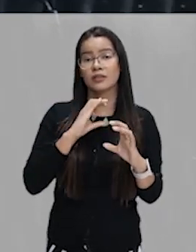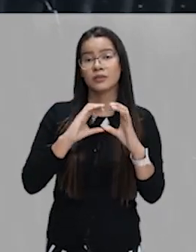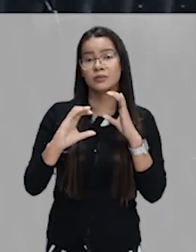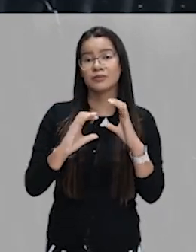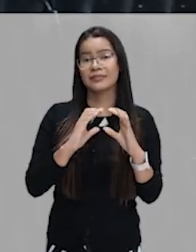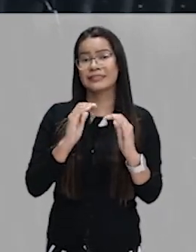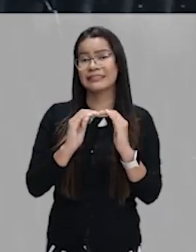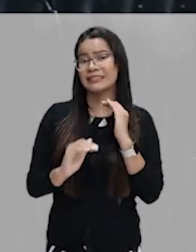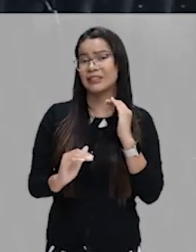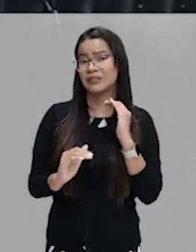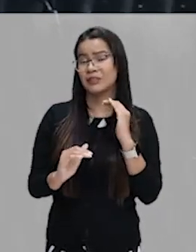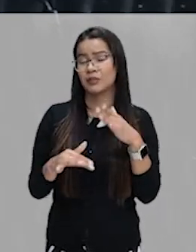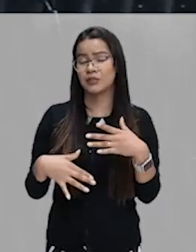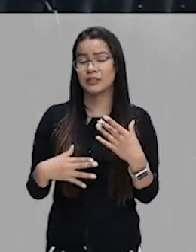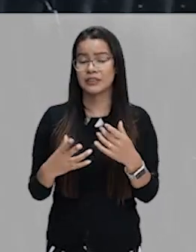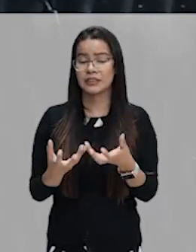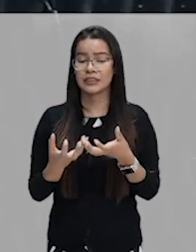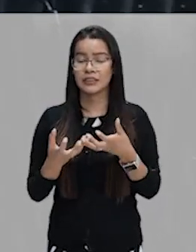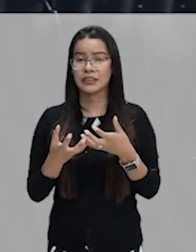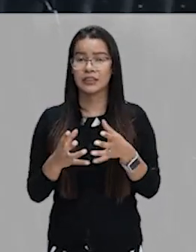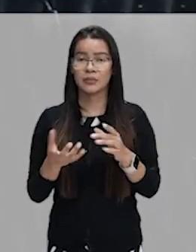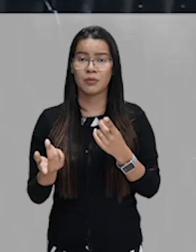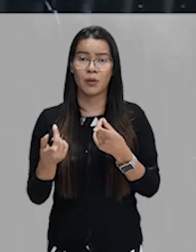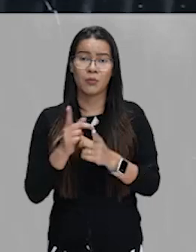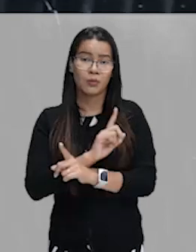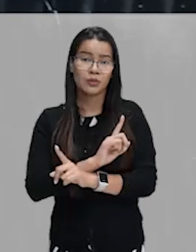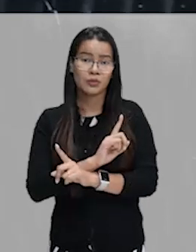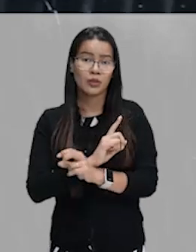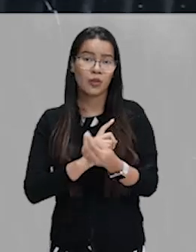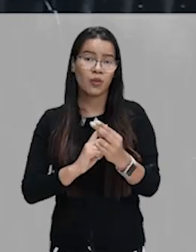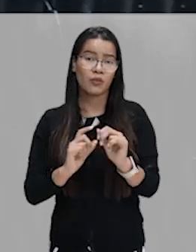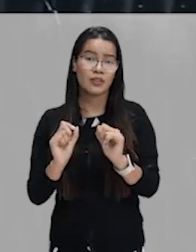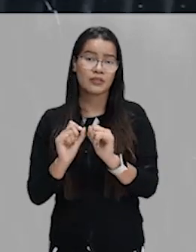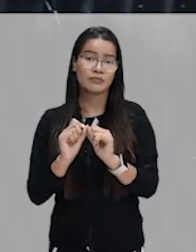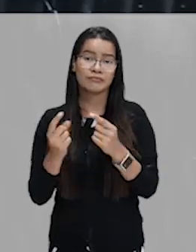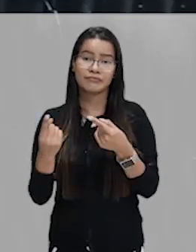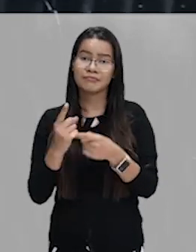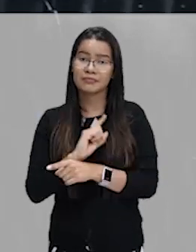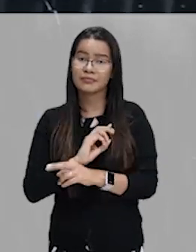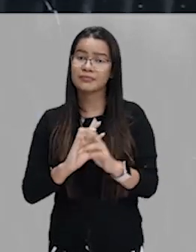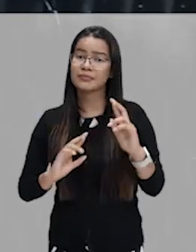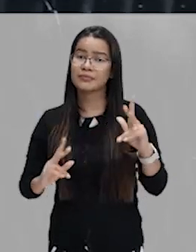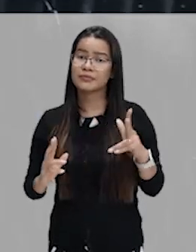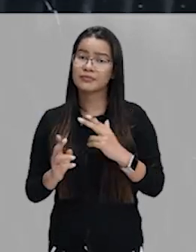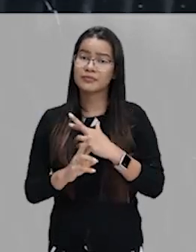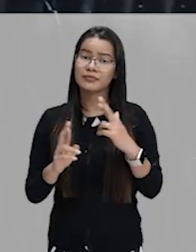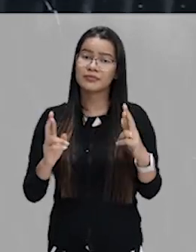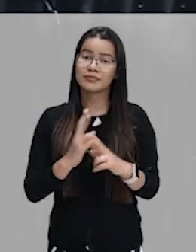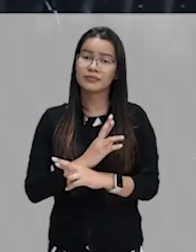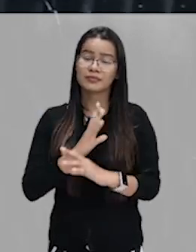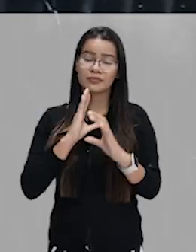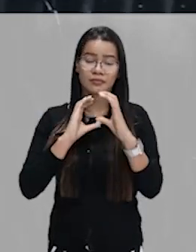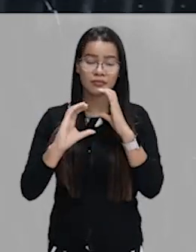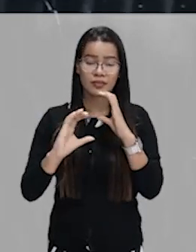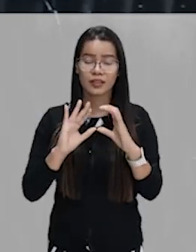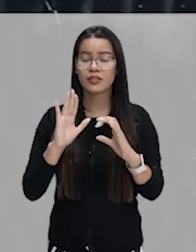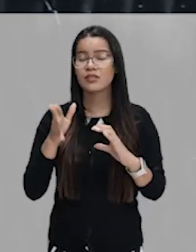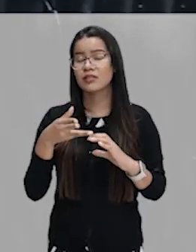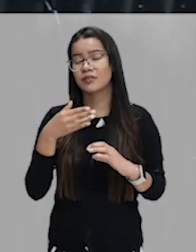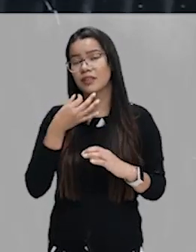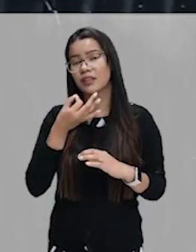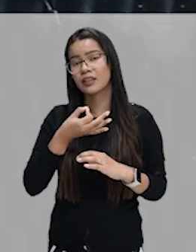forma negativa, que é quando você quer dar uma oposição, fazer um contraponto em relação àquela comunicação que foi